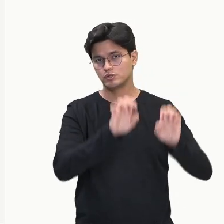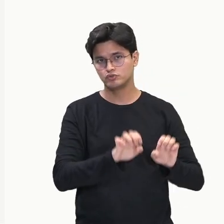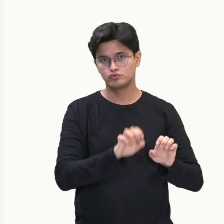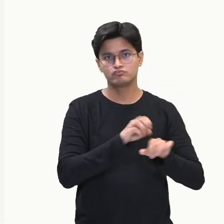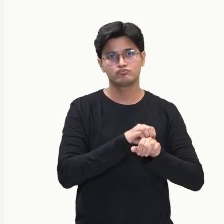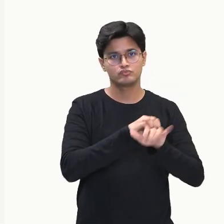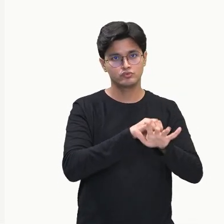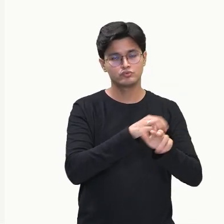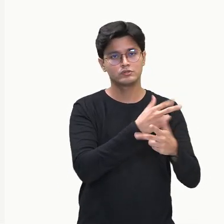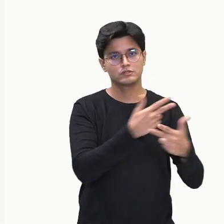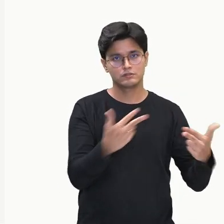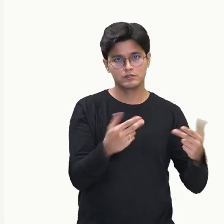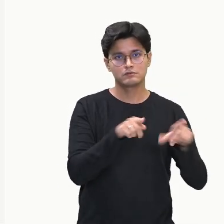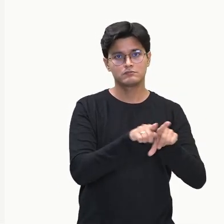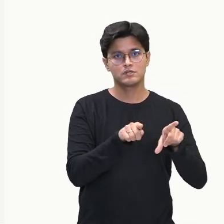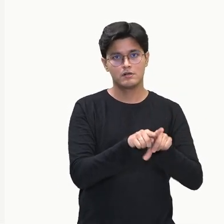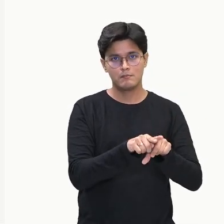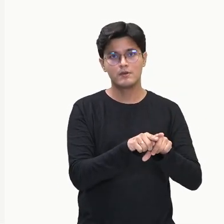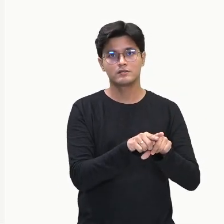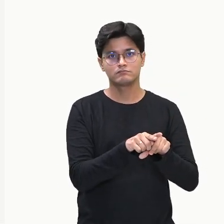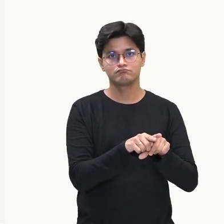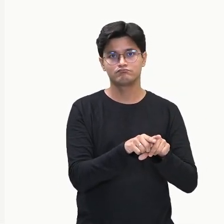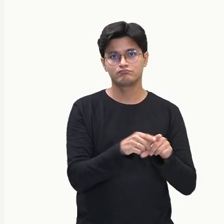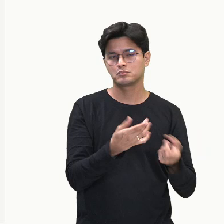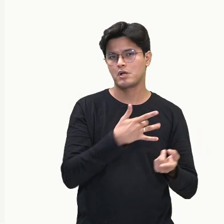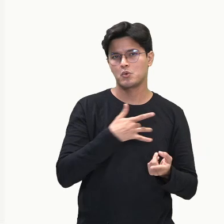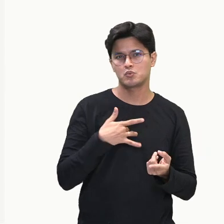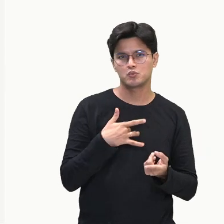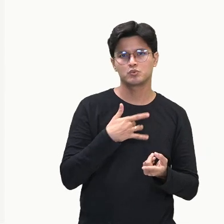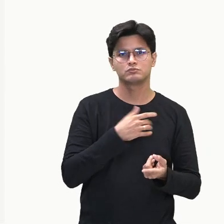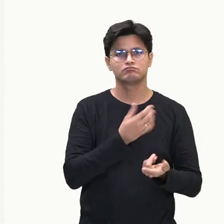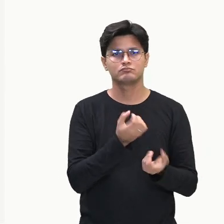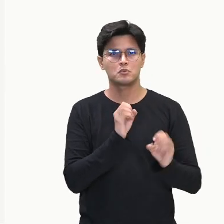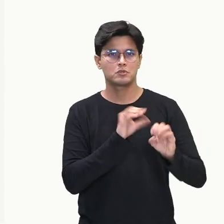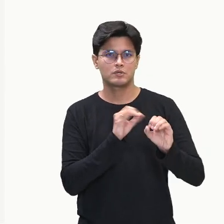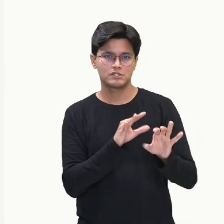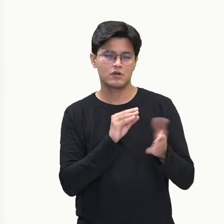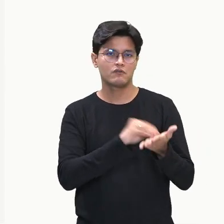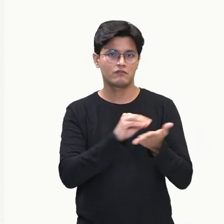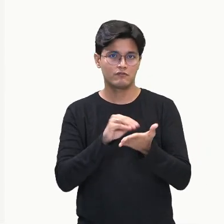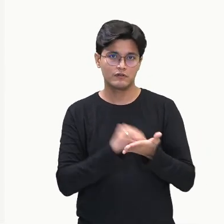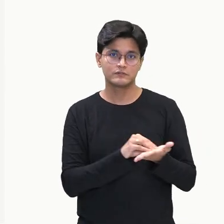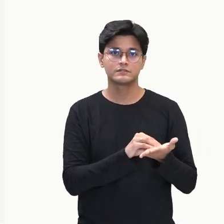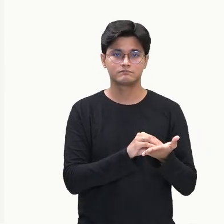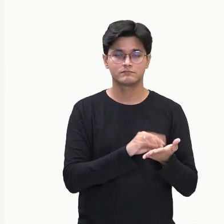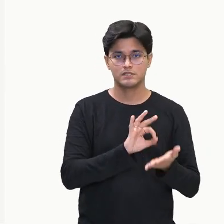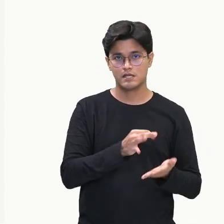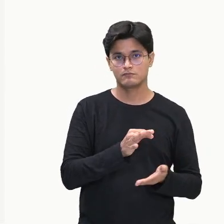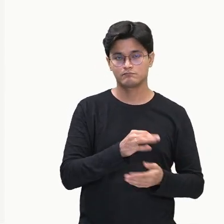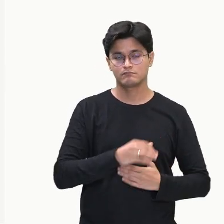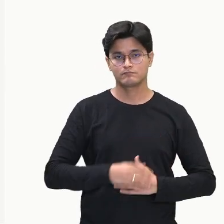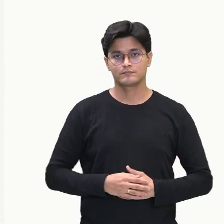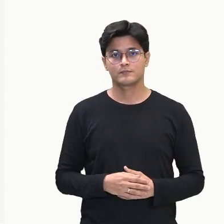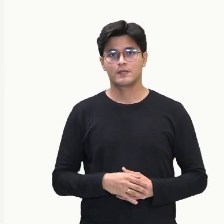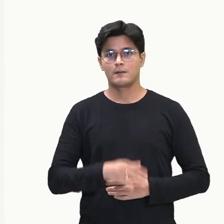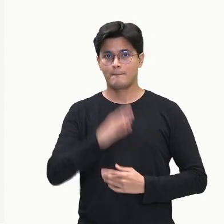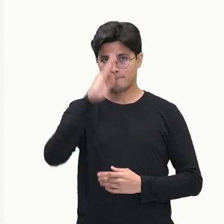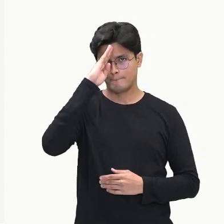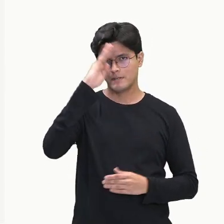e isso tudo resulta em condições de vida que são consideradas precárias. As